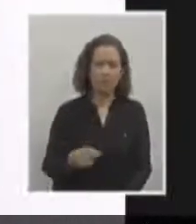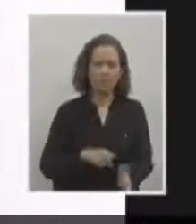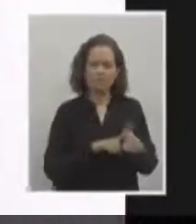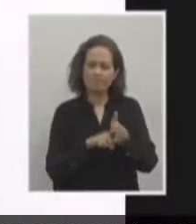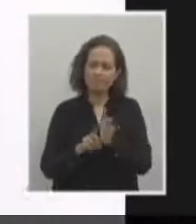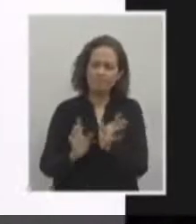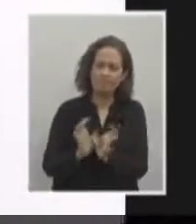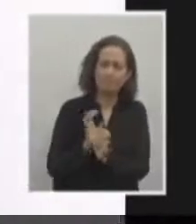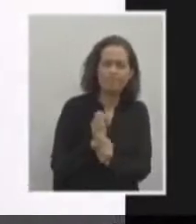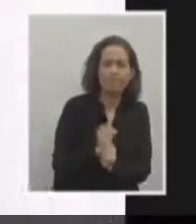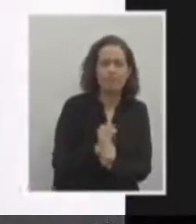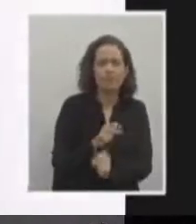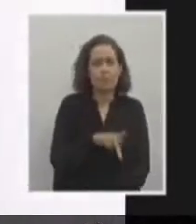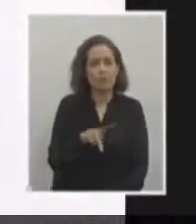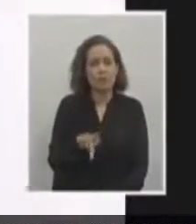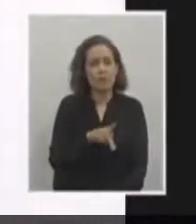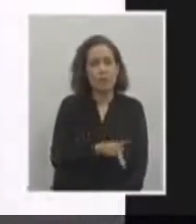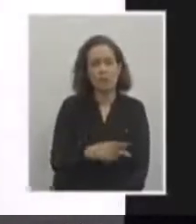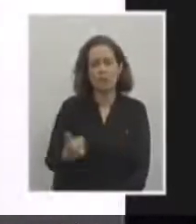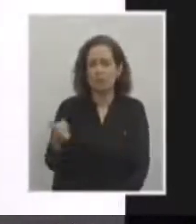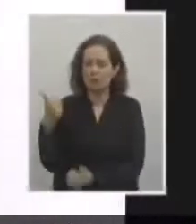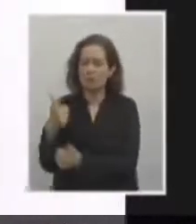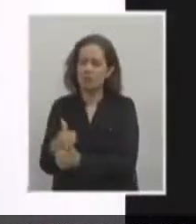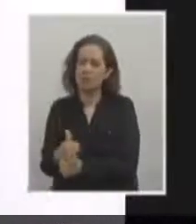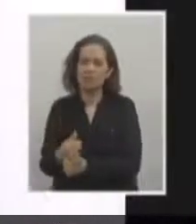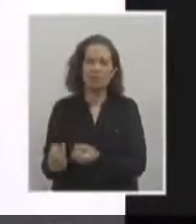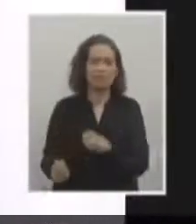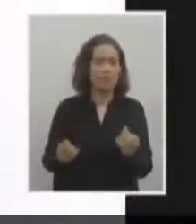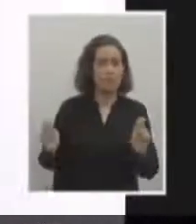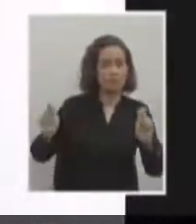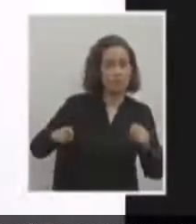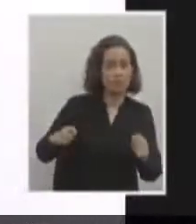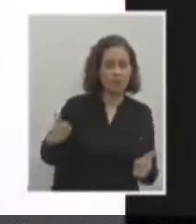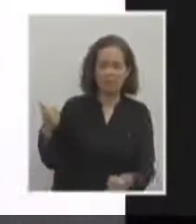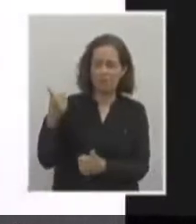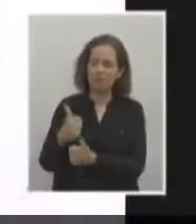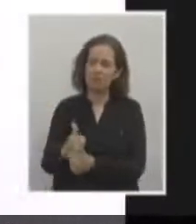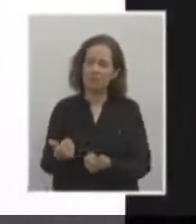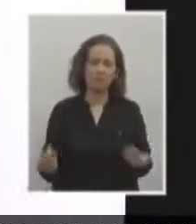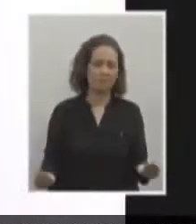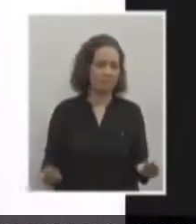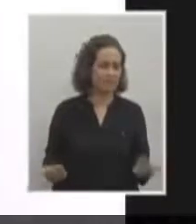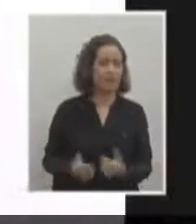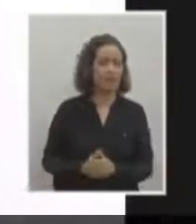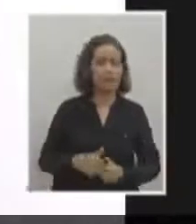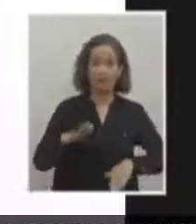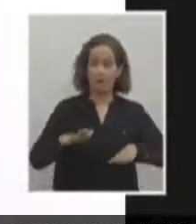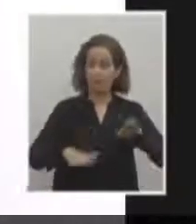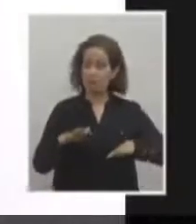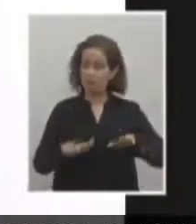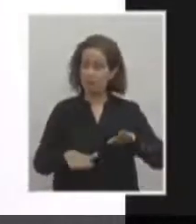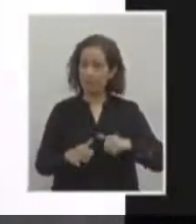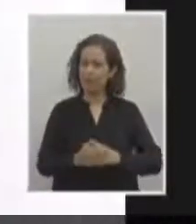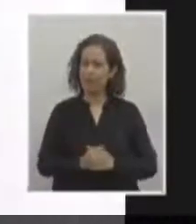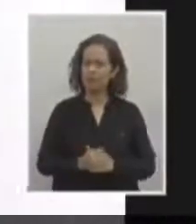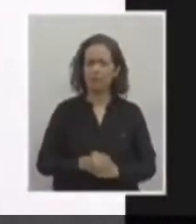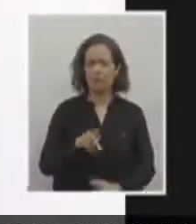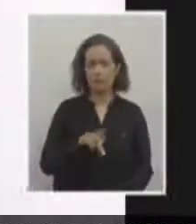professores que possam substituir, habilitados que possam substituir os nossos professores. Muitas vezes, esses professores